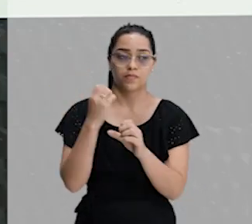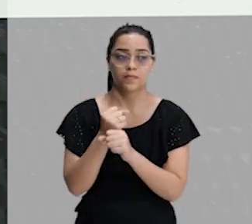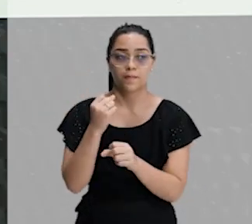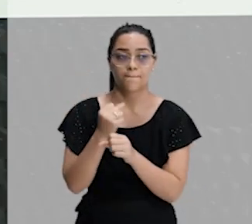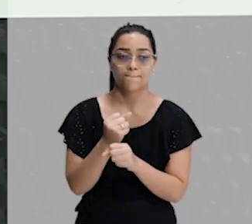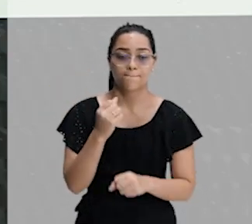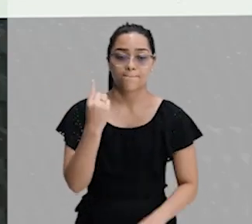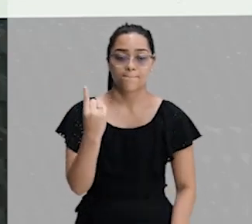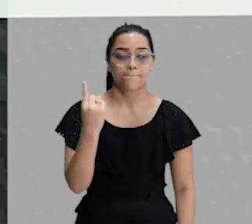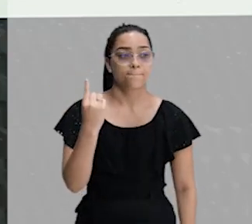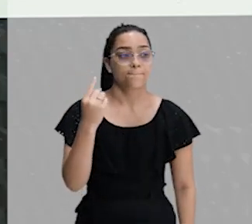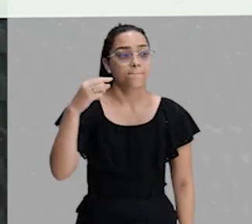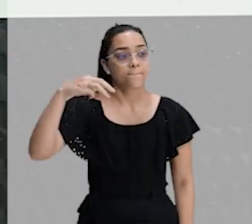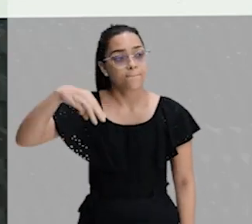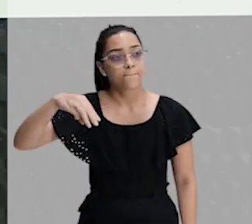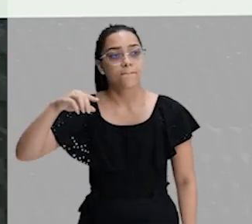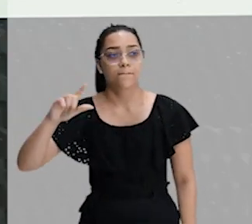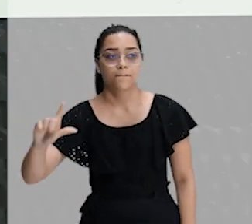equivale a 1 ml.